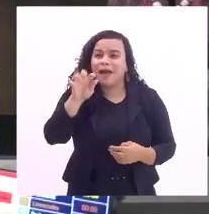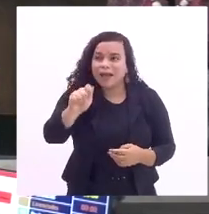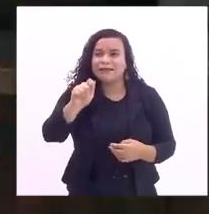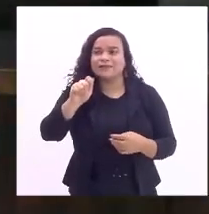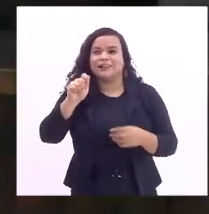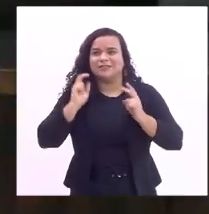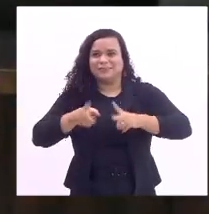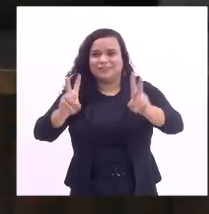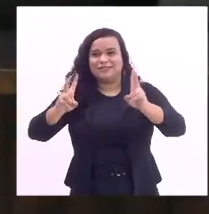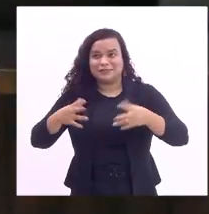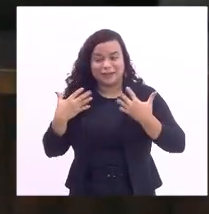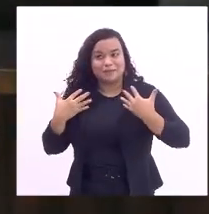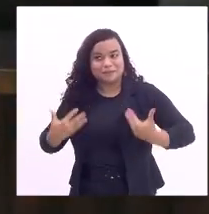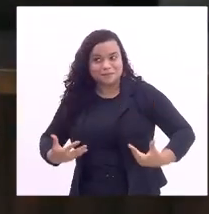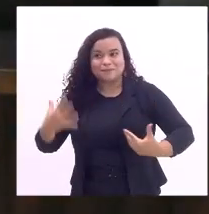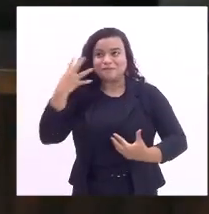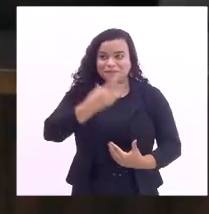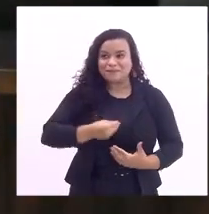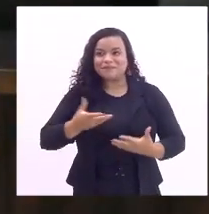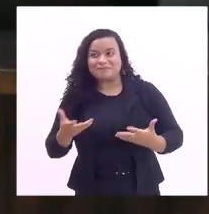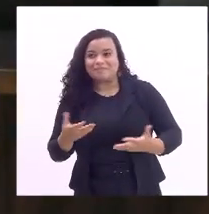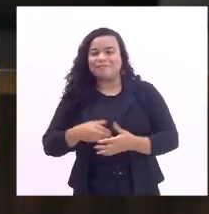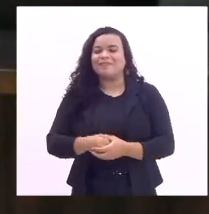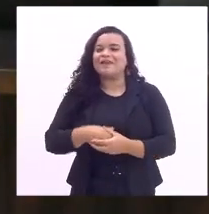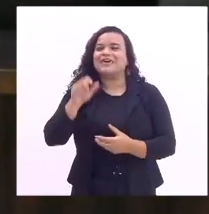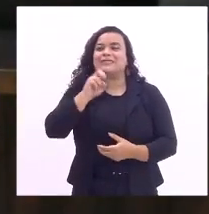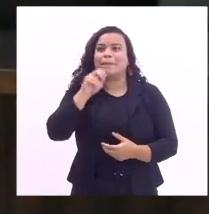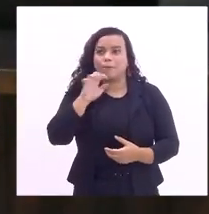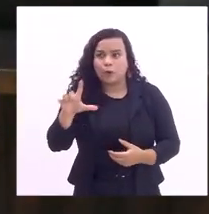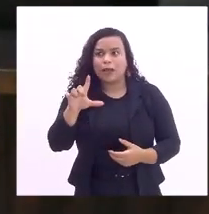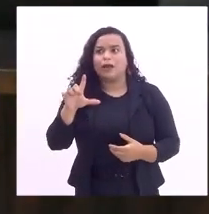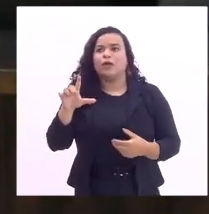sempre elegante, deputado Samuel, deputado Alexandre Knoploch,